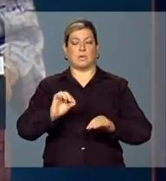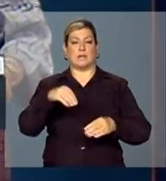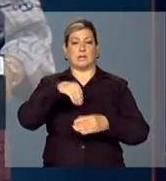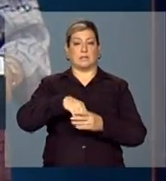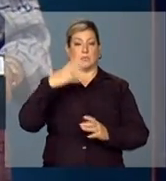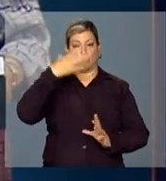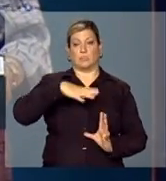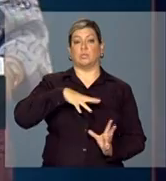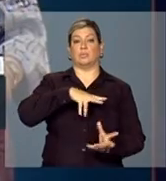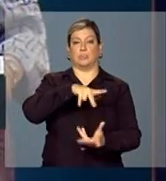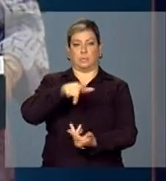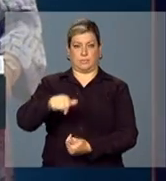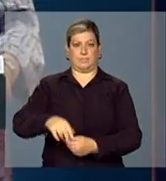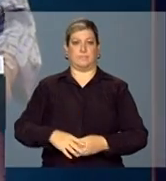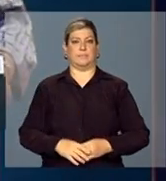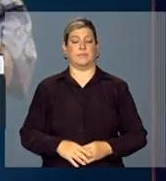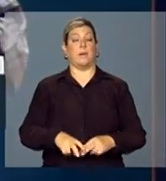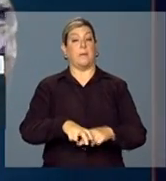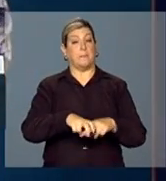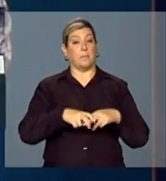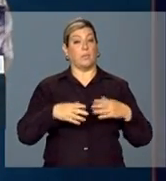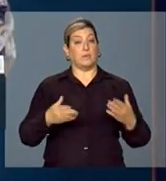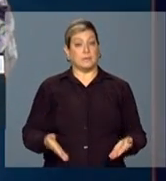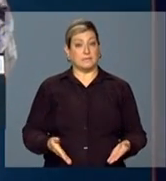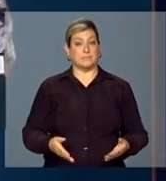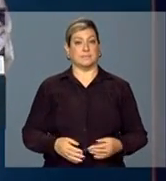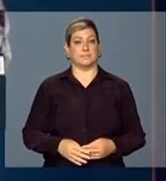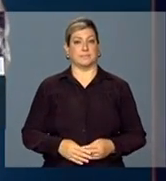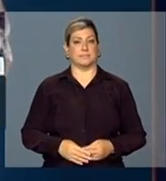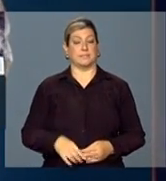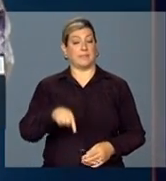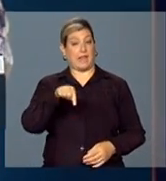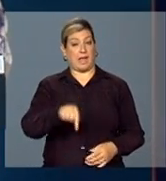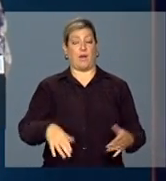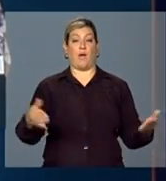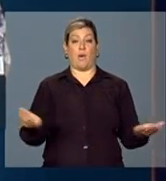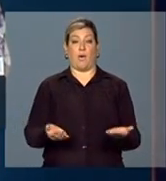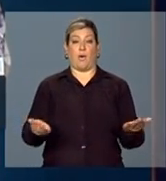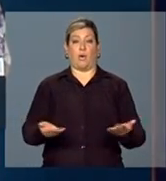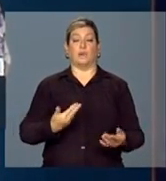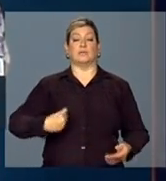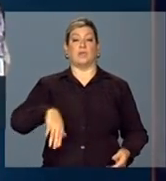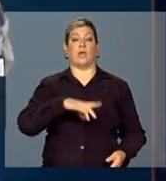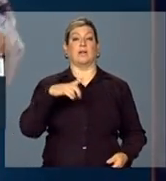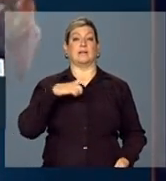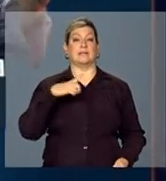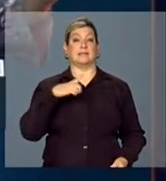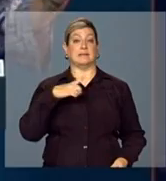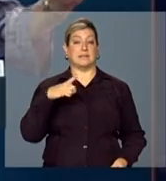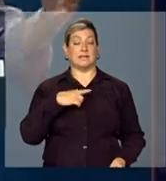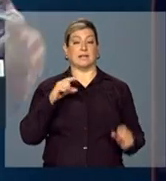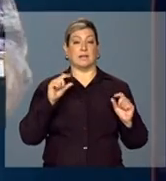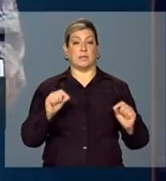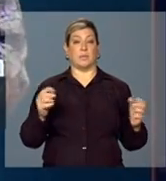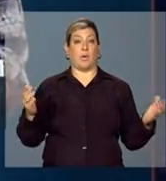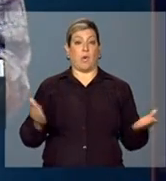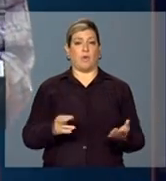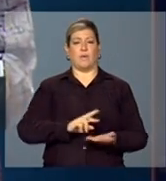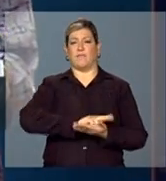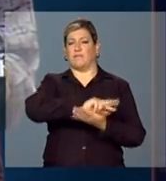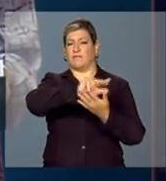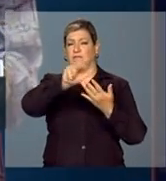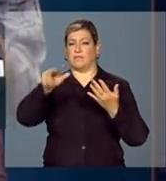cenário internacional. Por isso, aqui hoje nós temos a confluência de